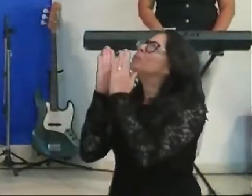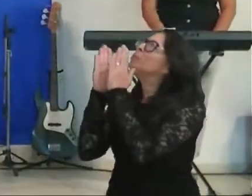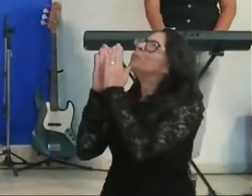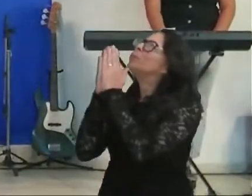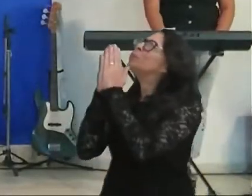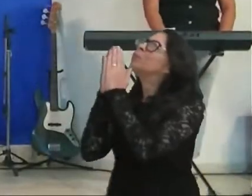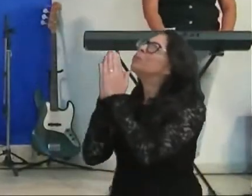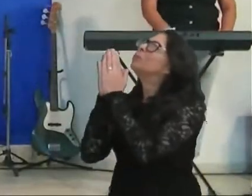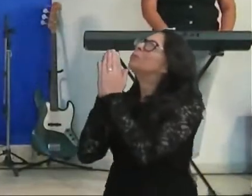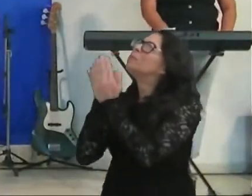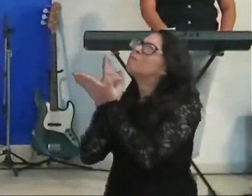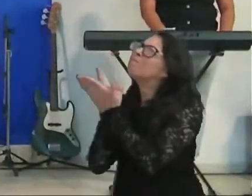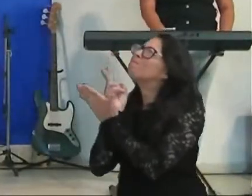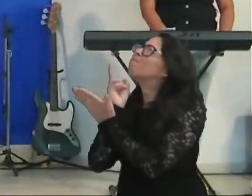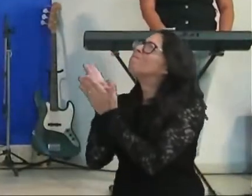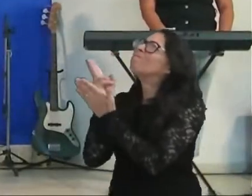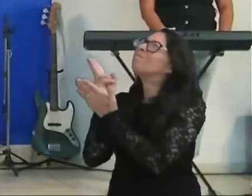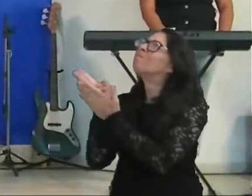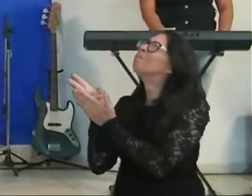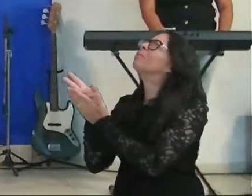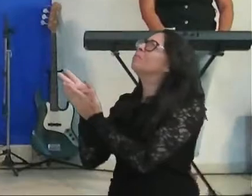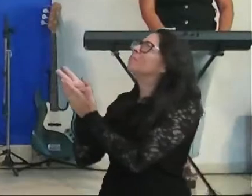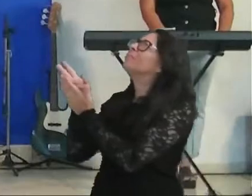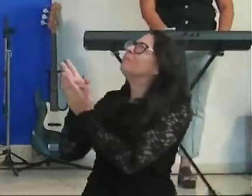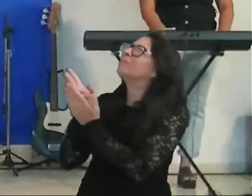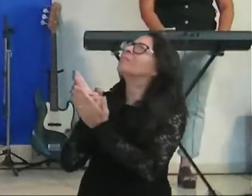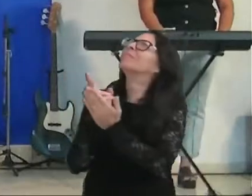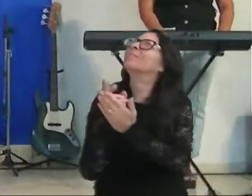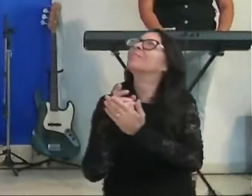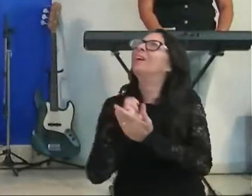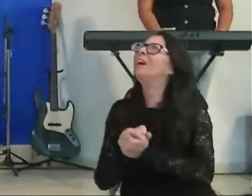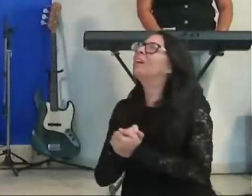Te procuro, ó Deus.